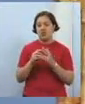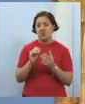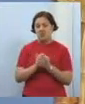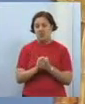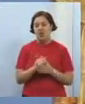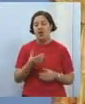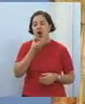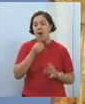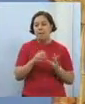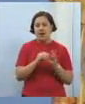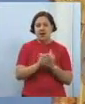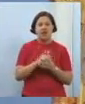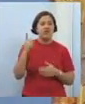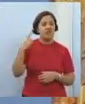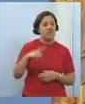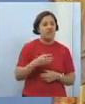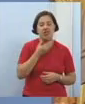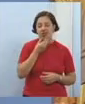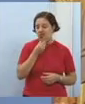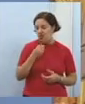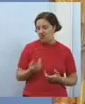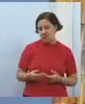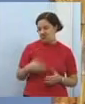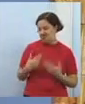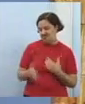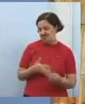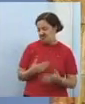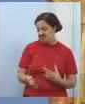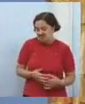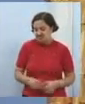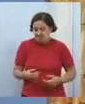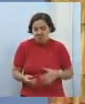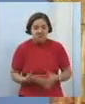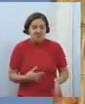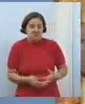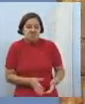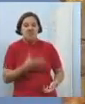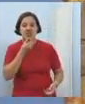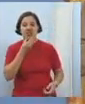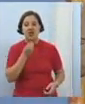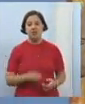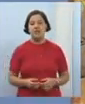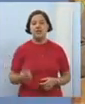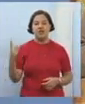um homem não vale bosta nenhuma mesmo. Aí mandou vir Urias.